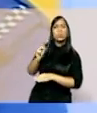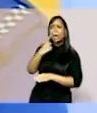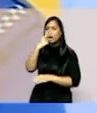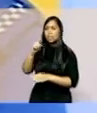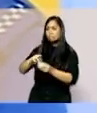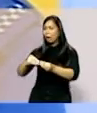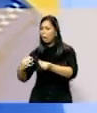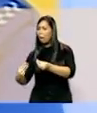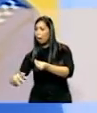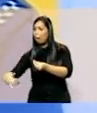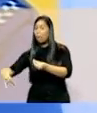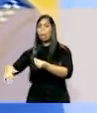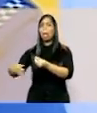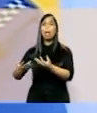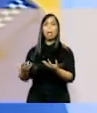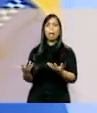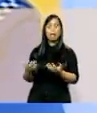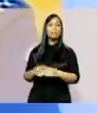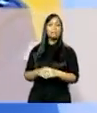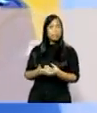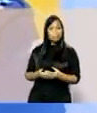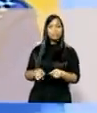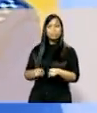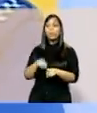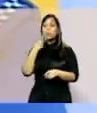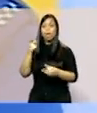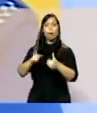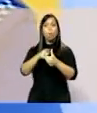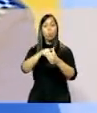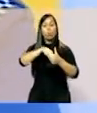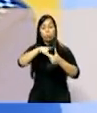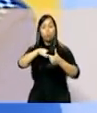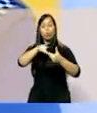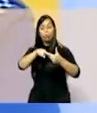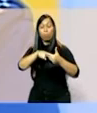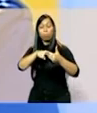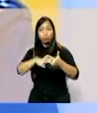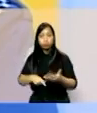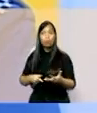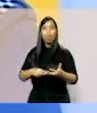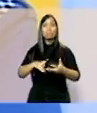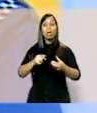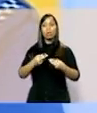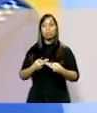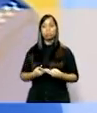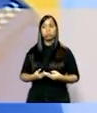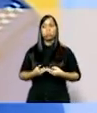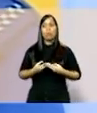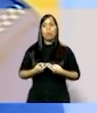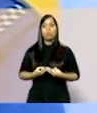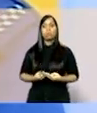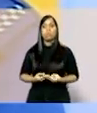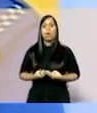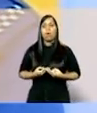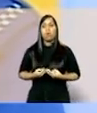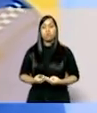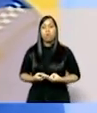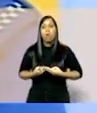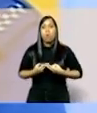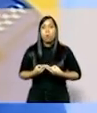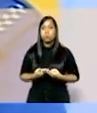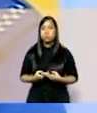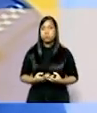não derramasse da lixeira e tal, e aí fala uma vez, fala outra e tal, e aquilo vai crescendo, e a pessoa vai